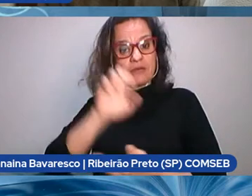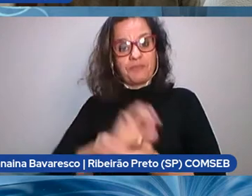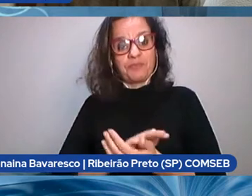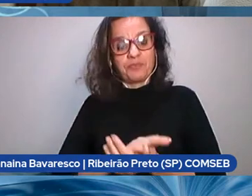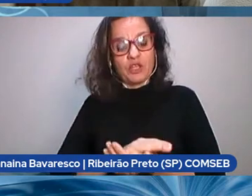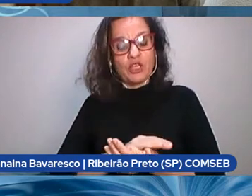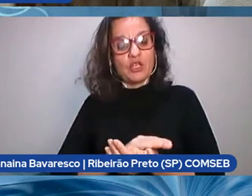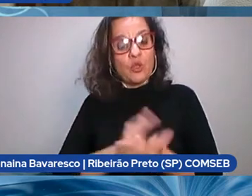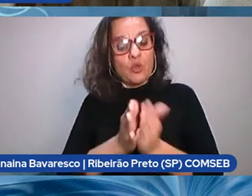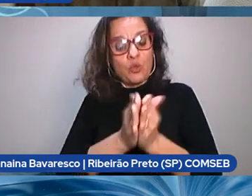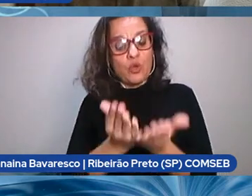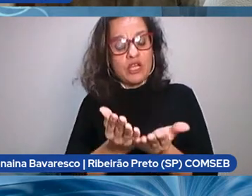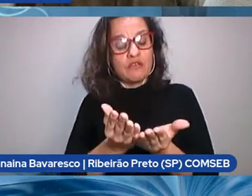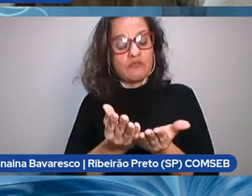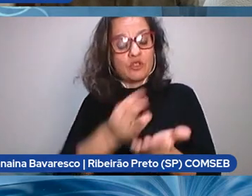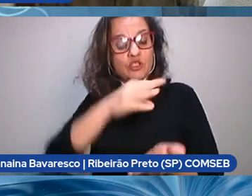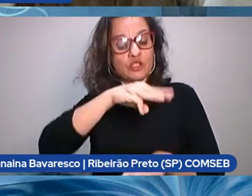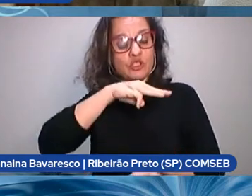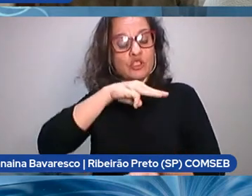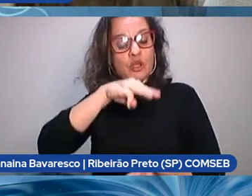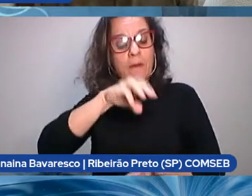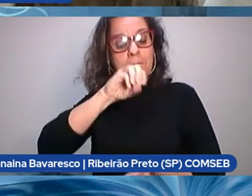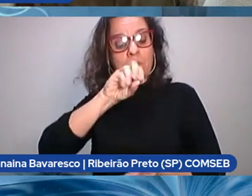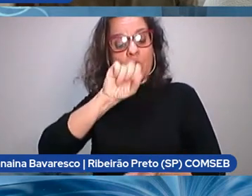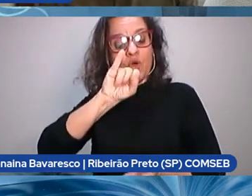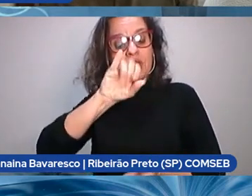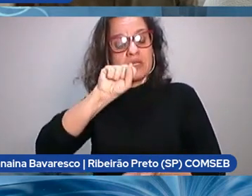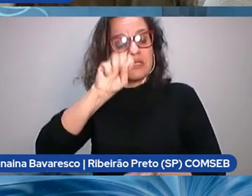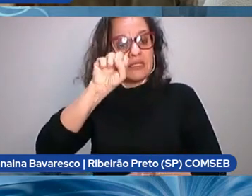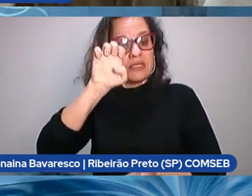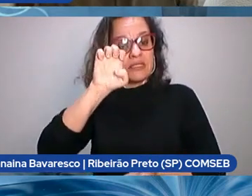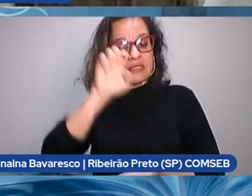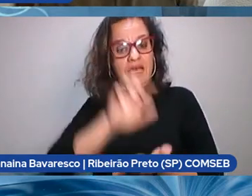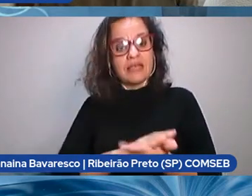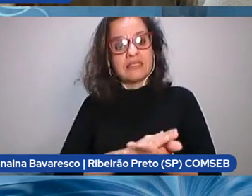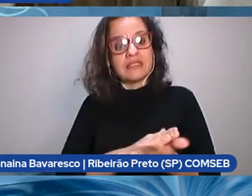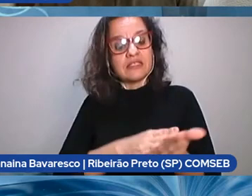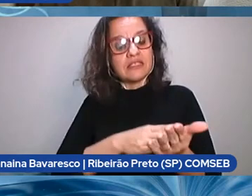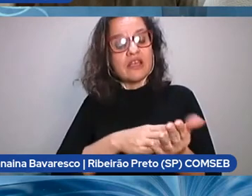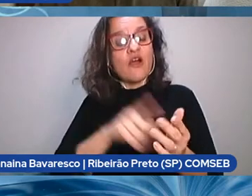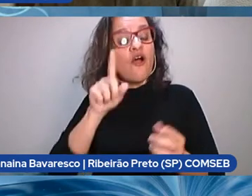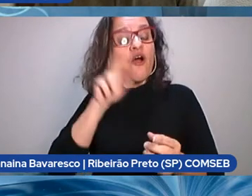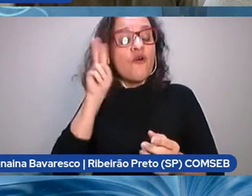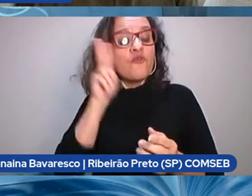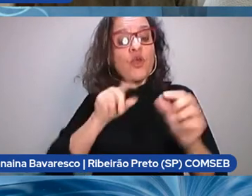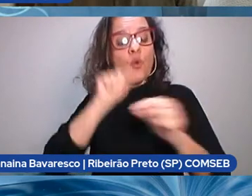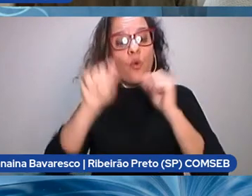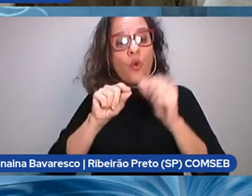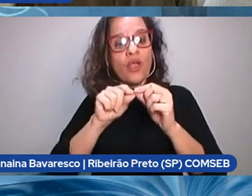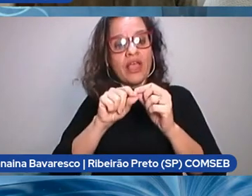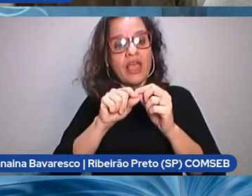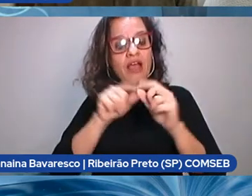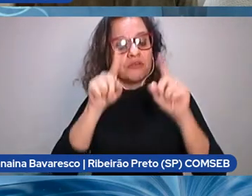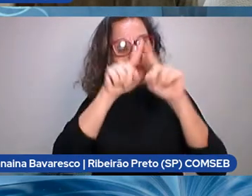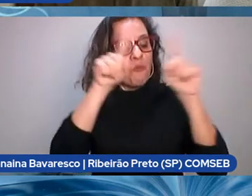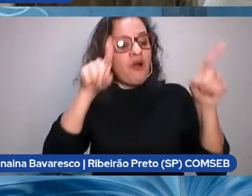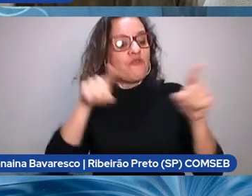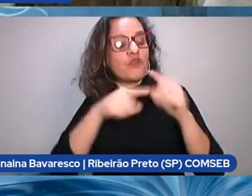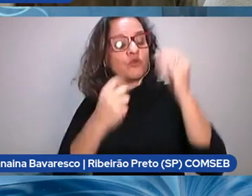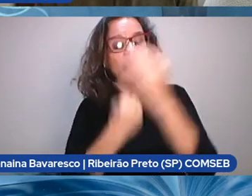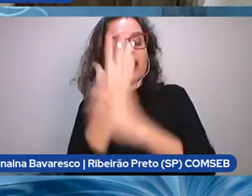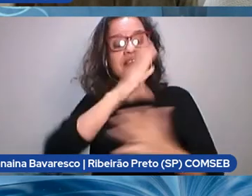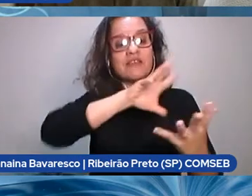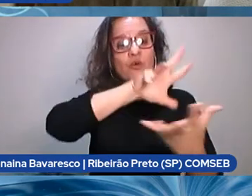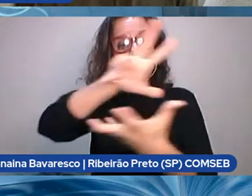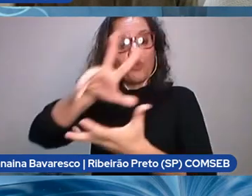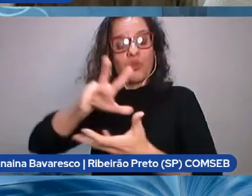Moisés, a gente vê uma figura da criação do mundo, que é apresentada de uma forma